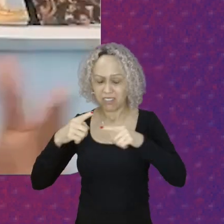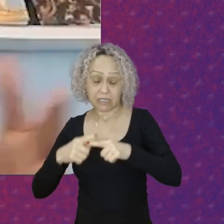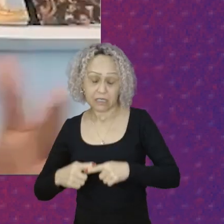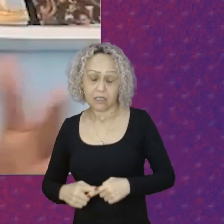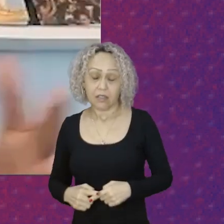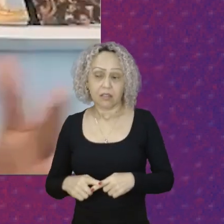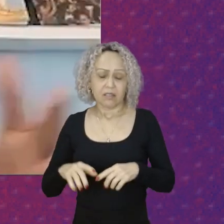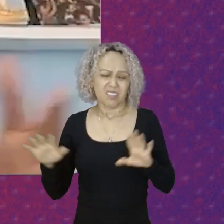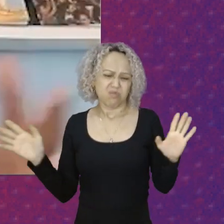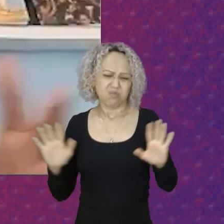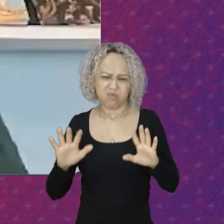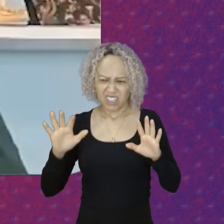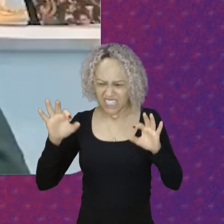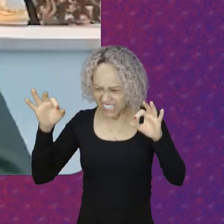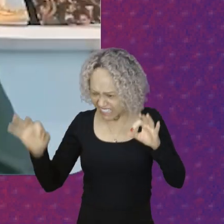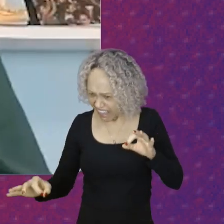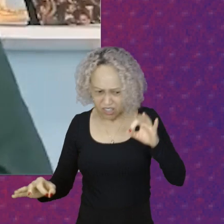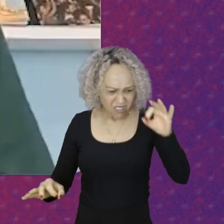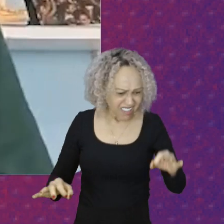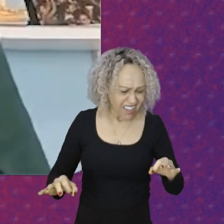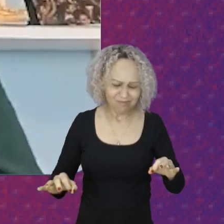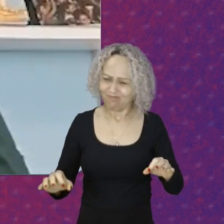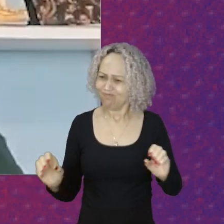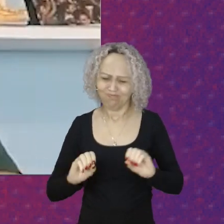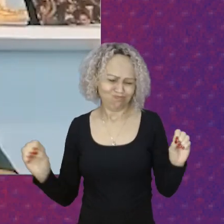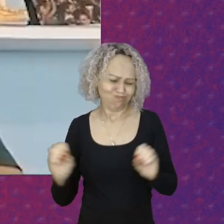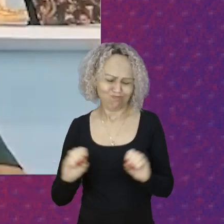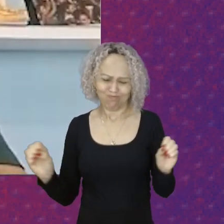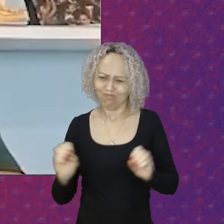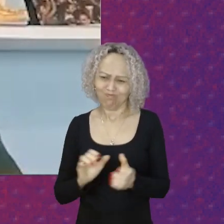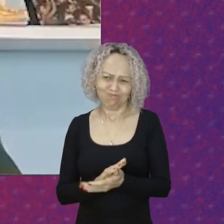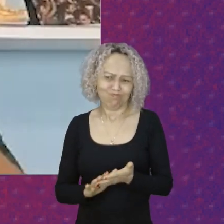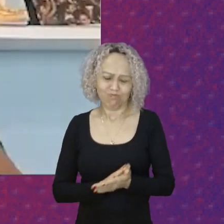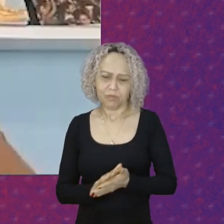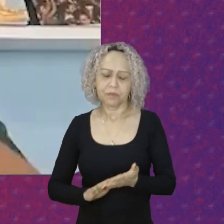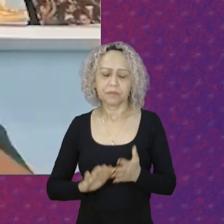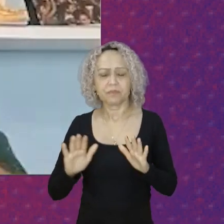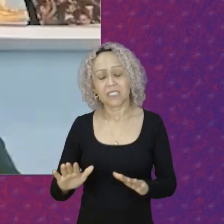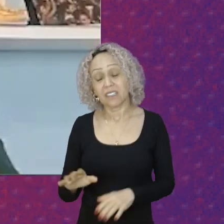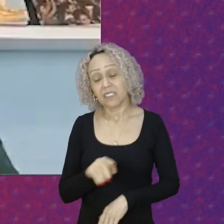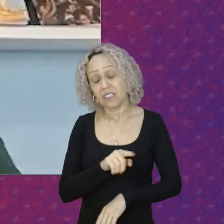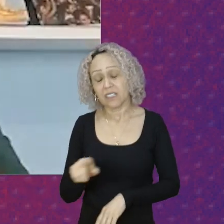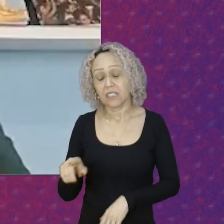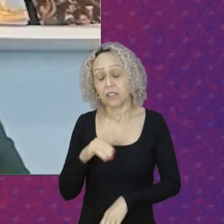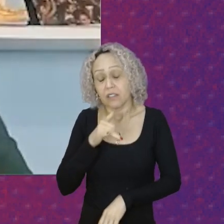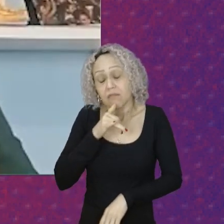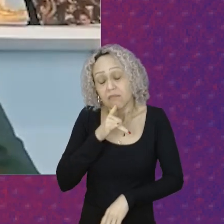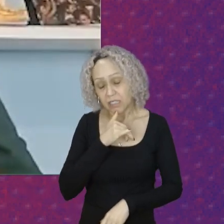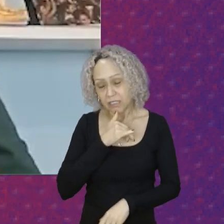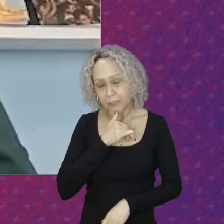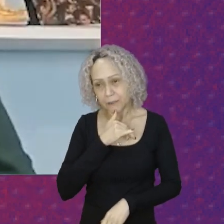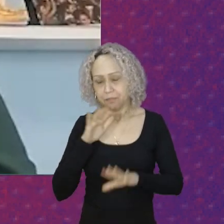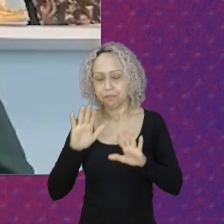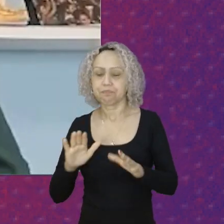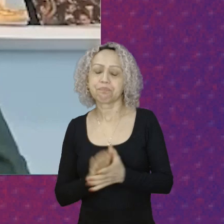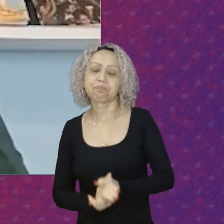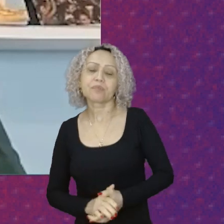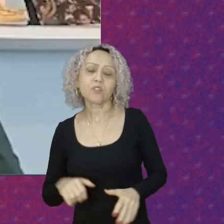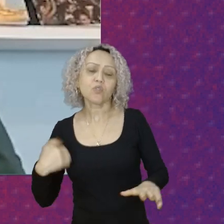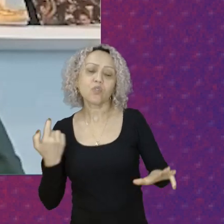momentos, elas nos trazem uma imensa tristeza. E aí, quando o nosso presidente, Luiz Inácio Lula